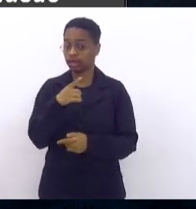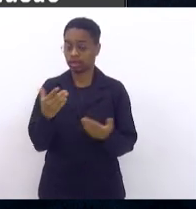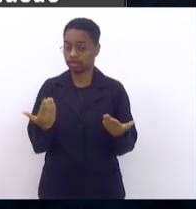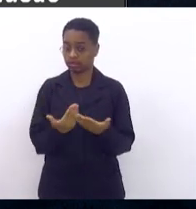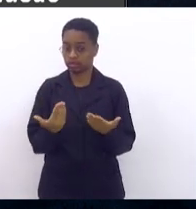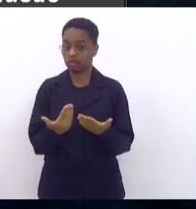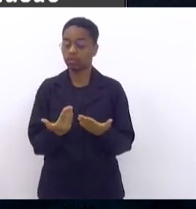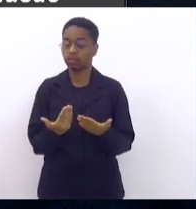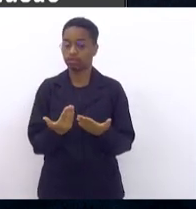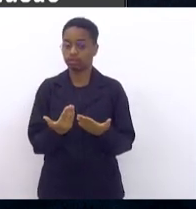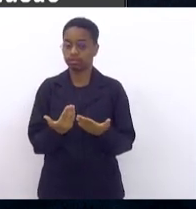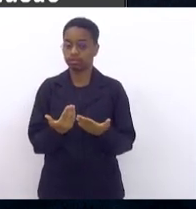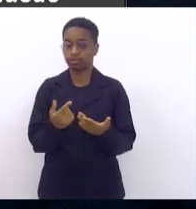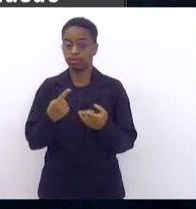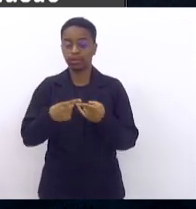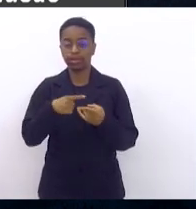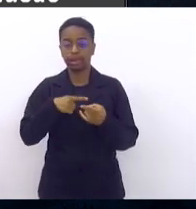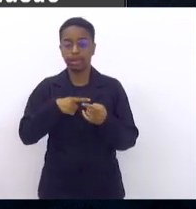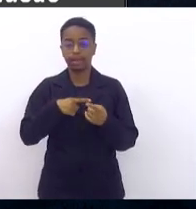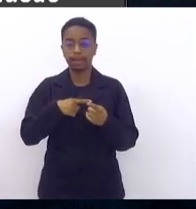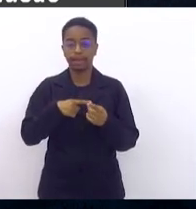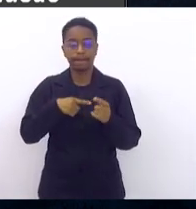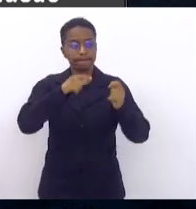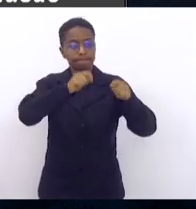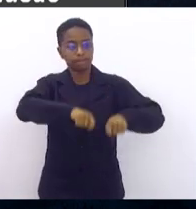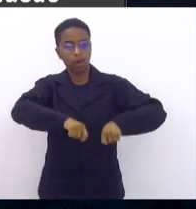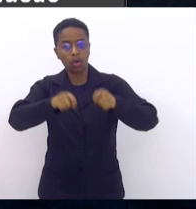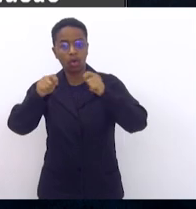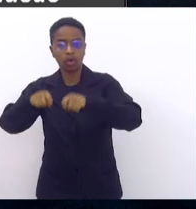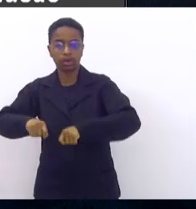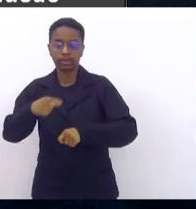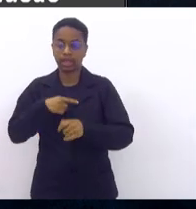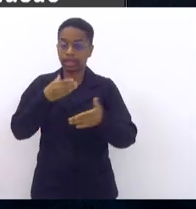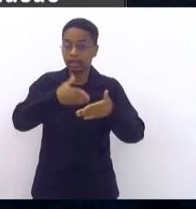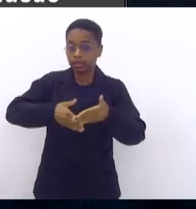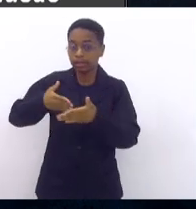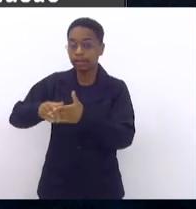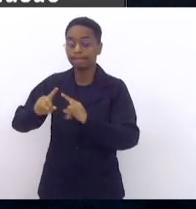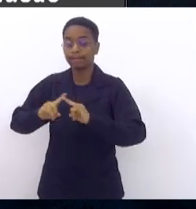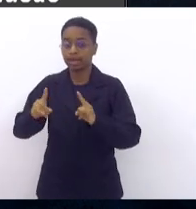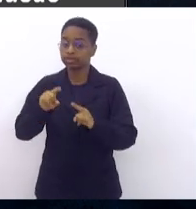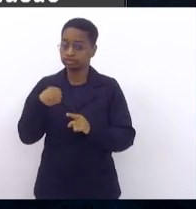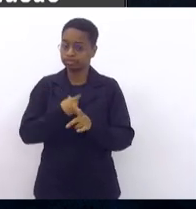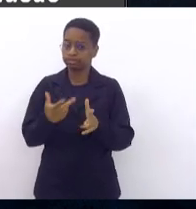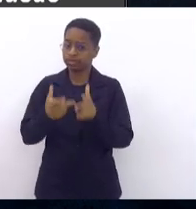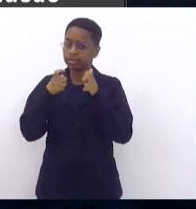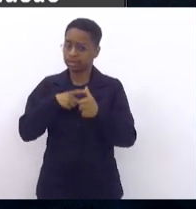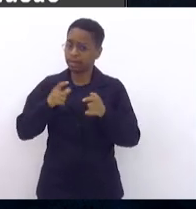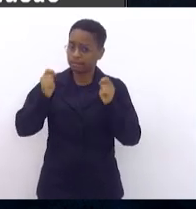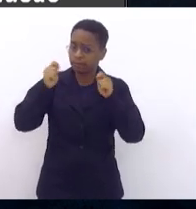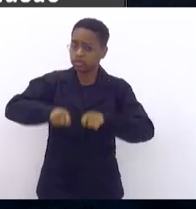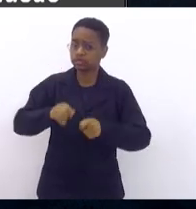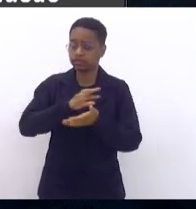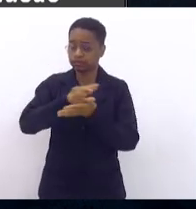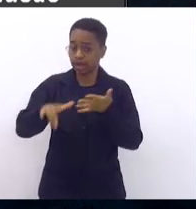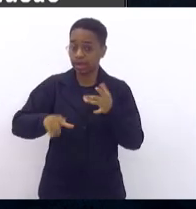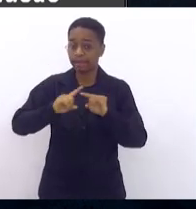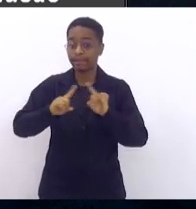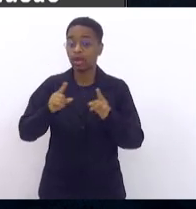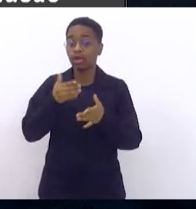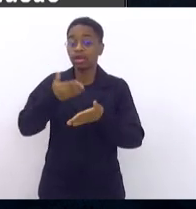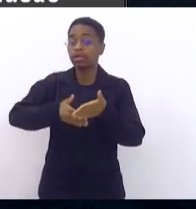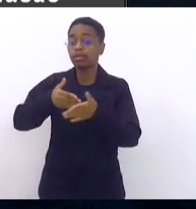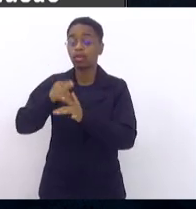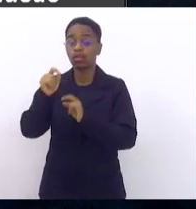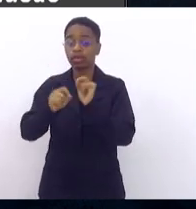diante das possibilidades e os limites porque a gente viu aqui que tem muitas possibilidades né mas a gente o limitador